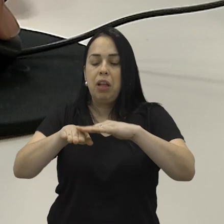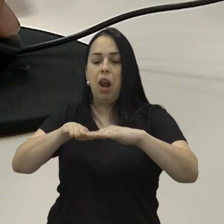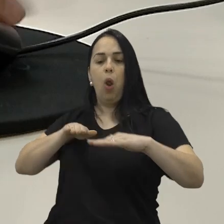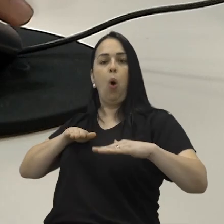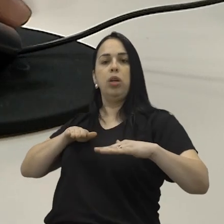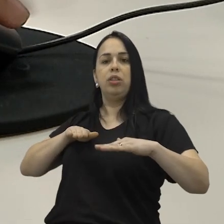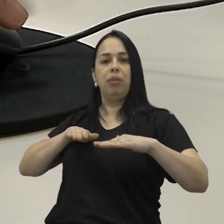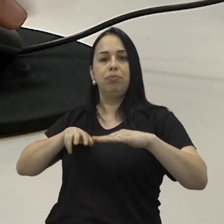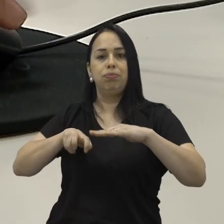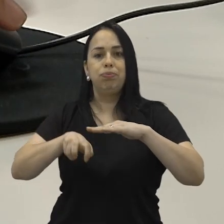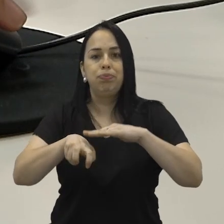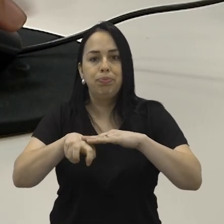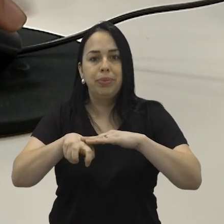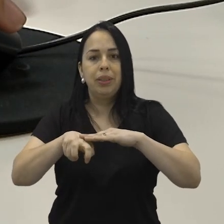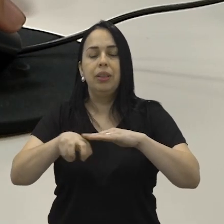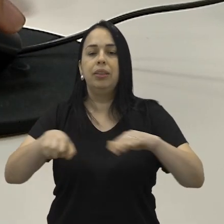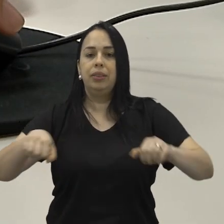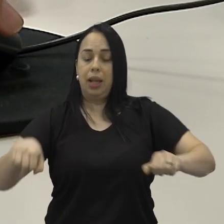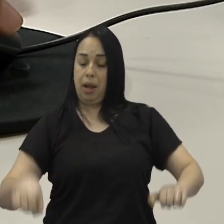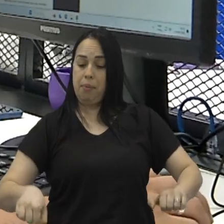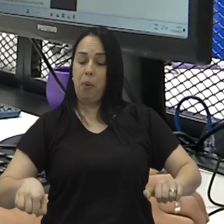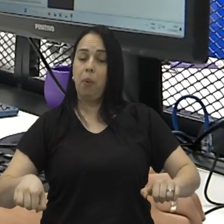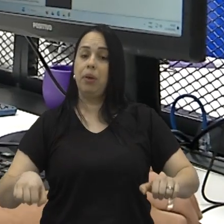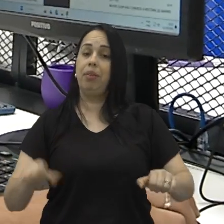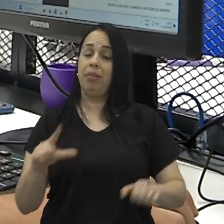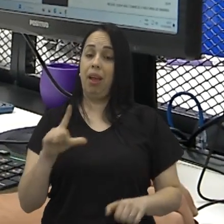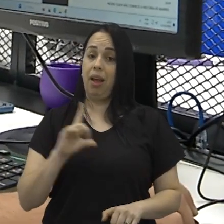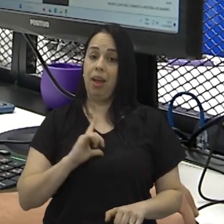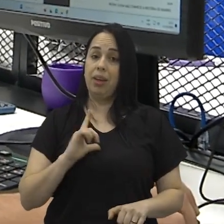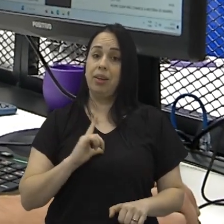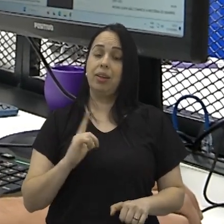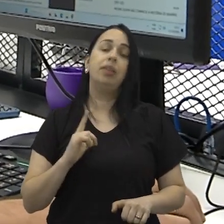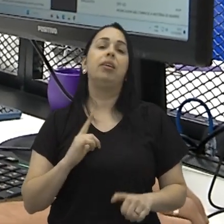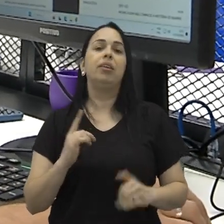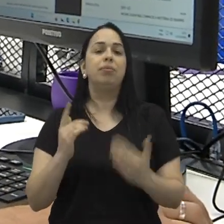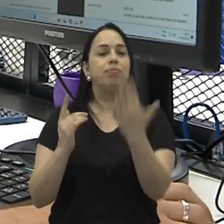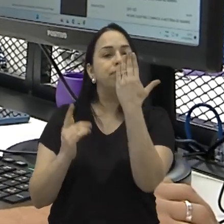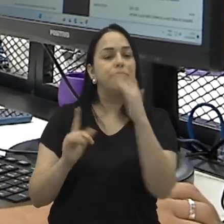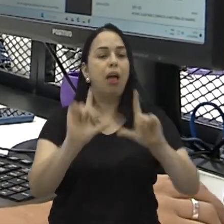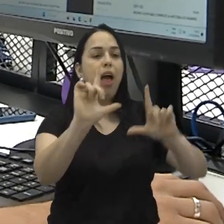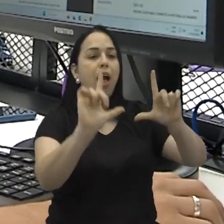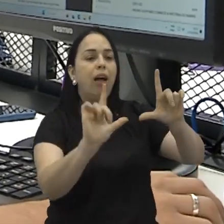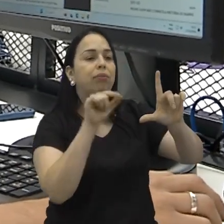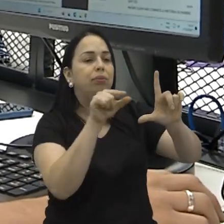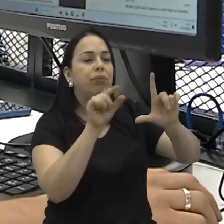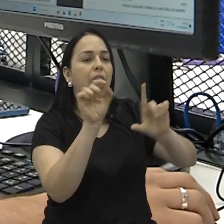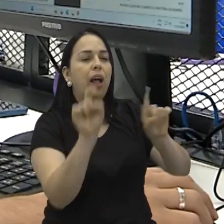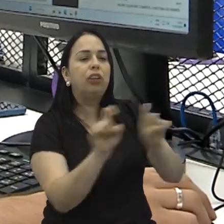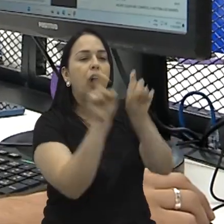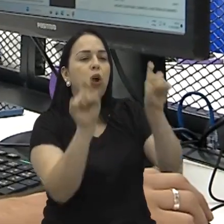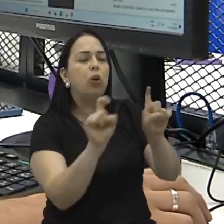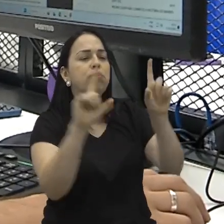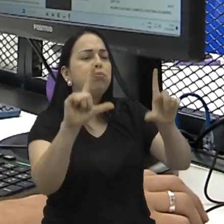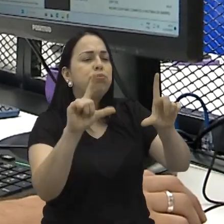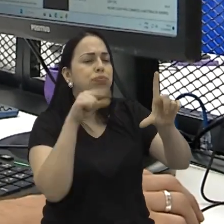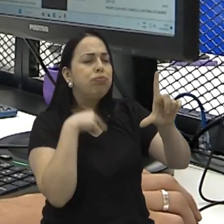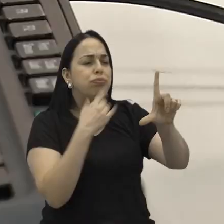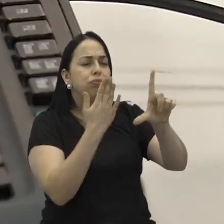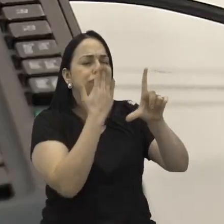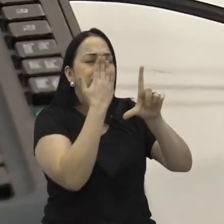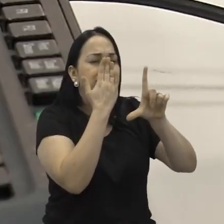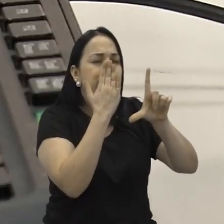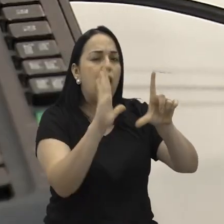perto, verificar se a cadeira tem o apoio dos braços, verificar a distância que você está em relação à tela do